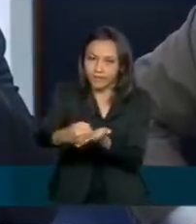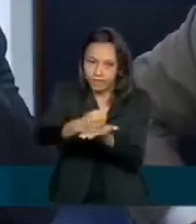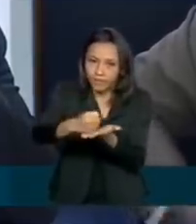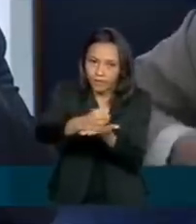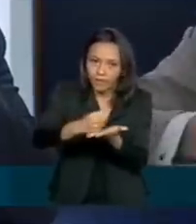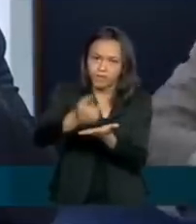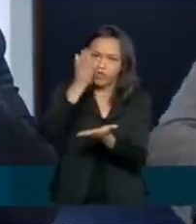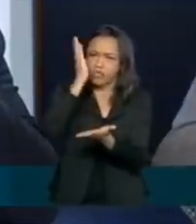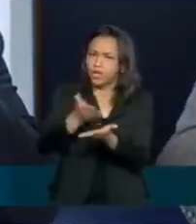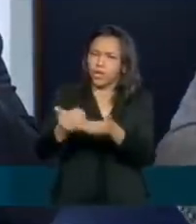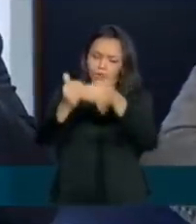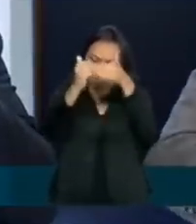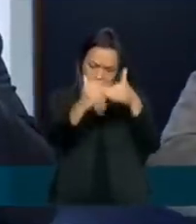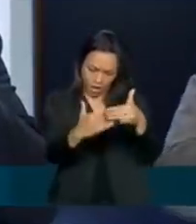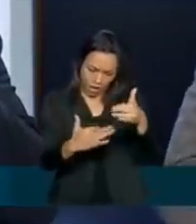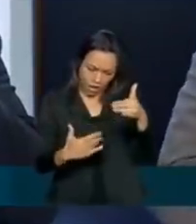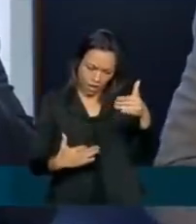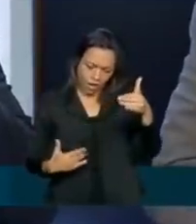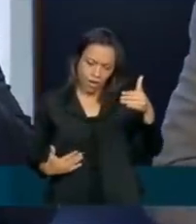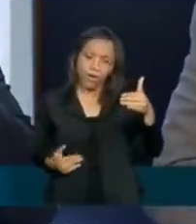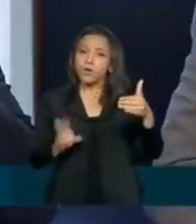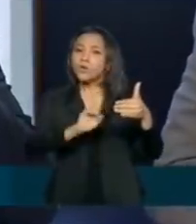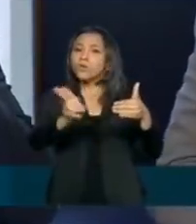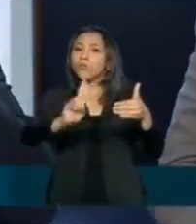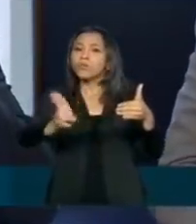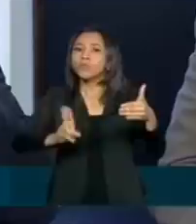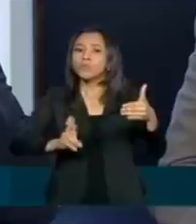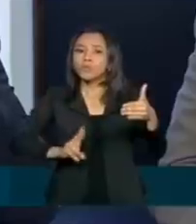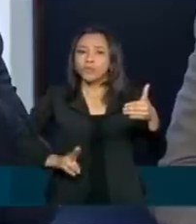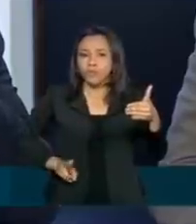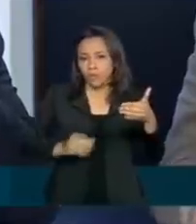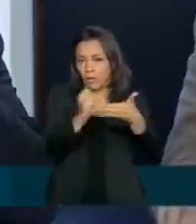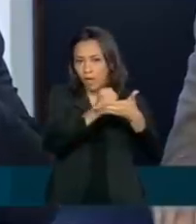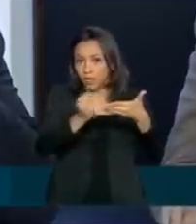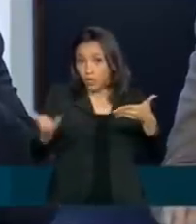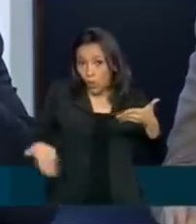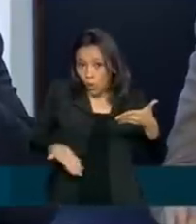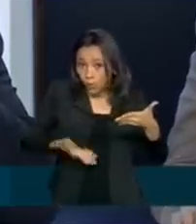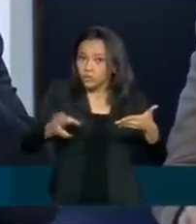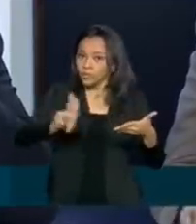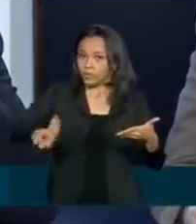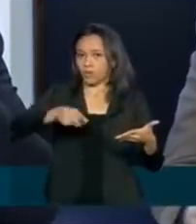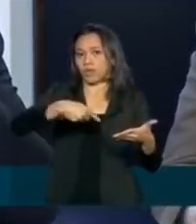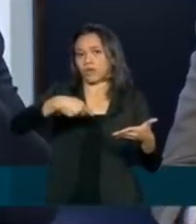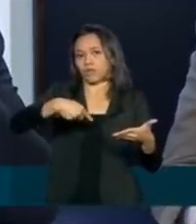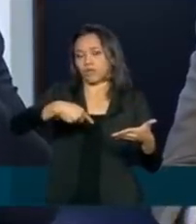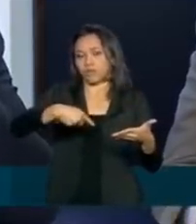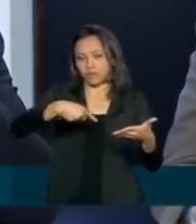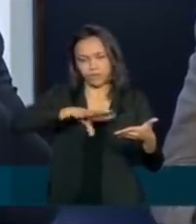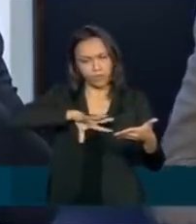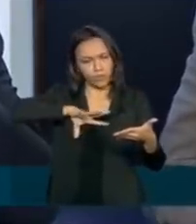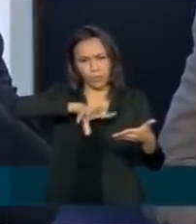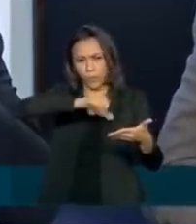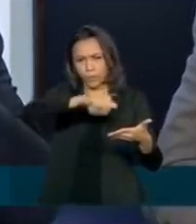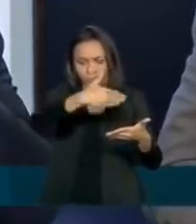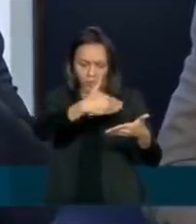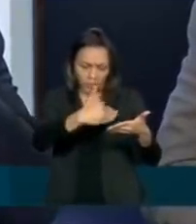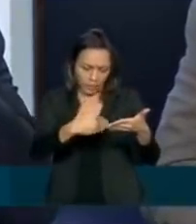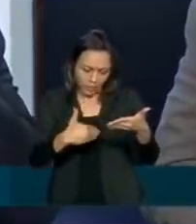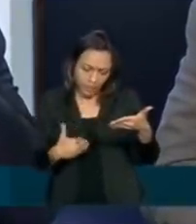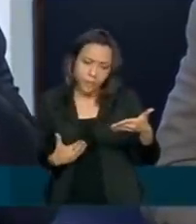todos os medicamentos que nós temos conhecimento que estão sendo usados hoje, todos, sem exceção. E apresentamos ali